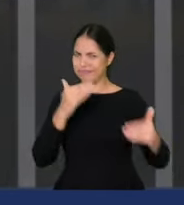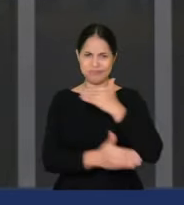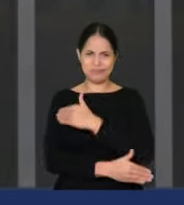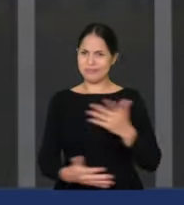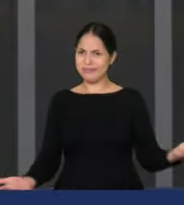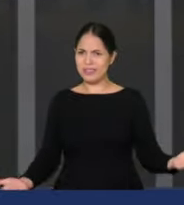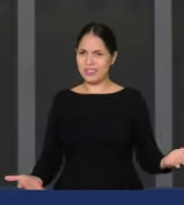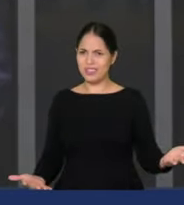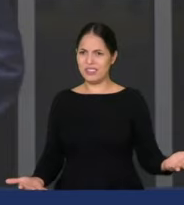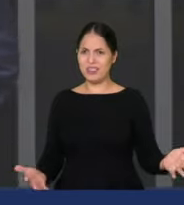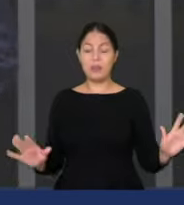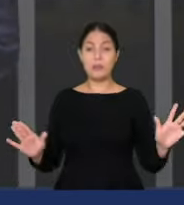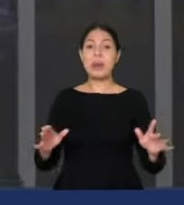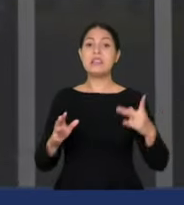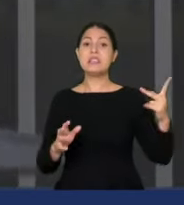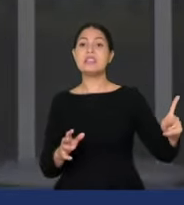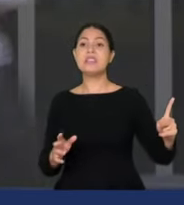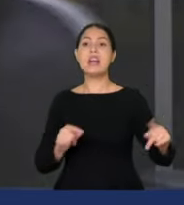explicar. Muito obrigado.